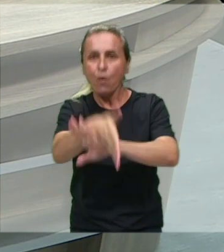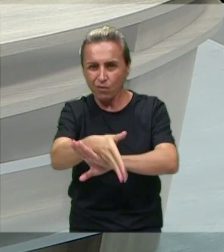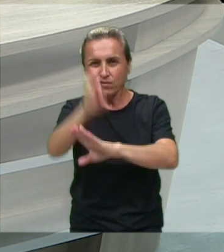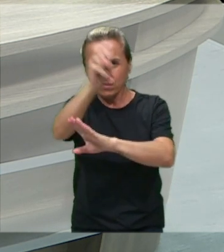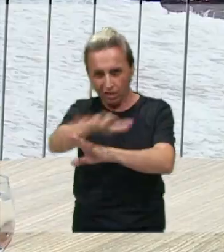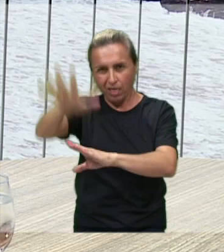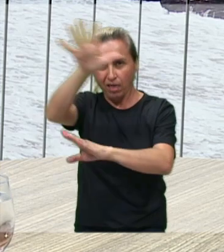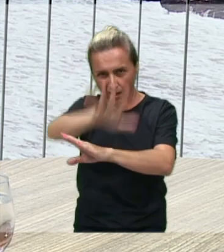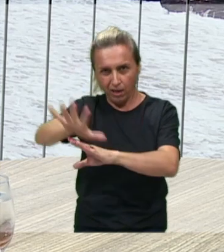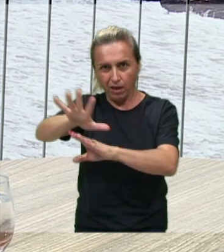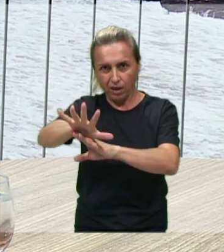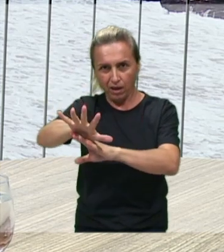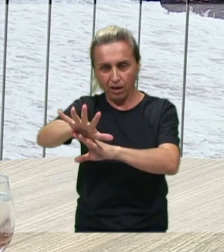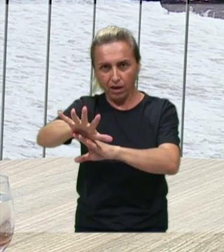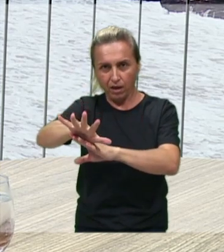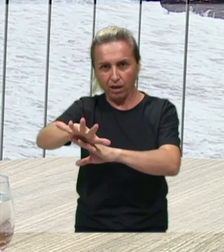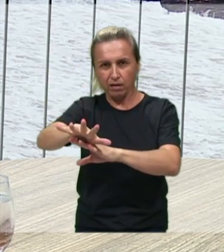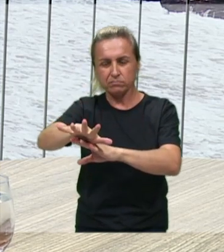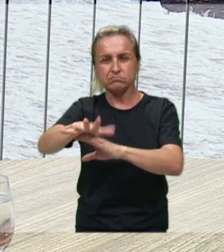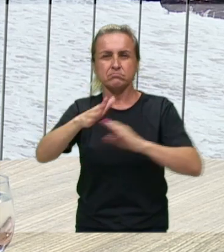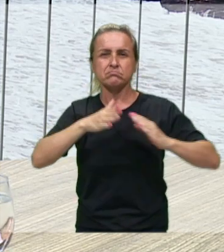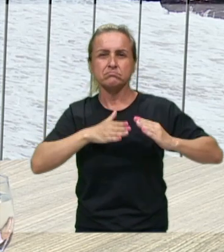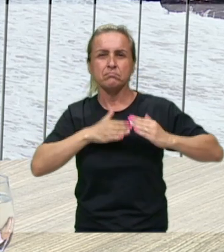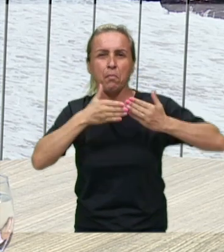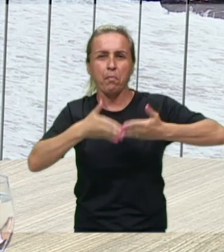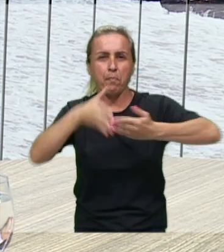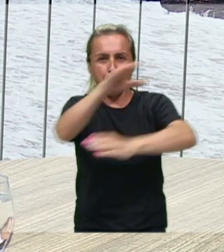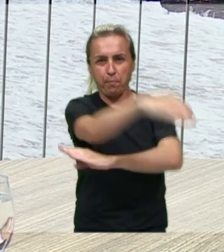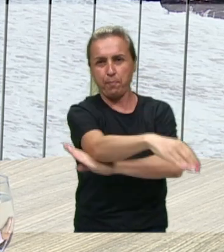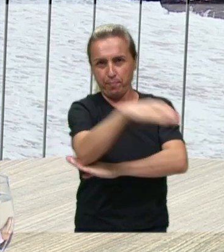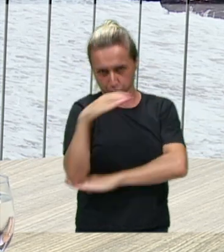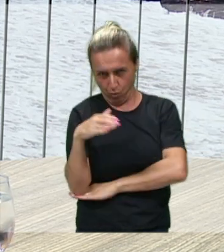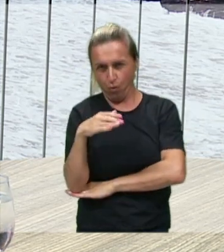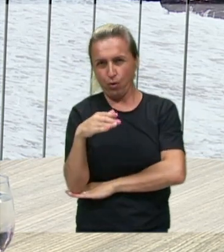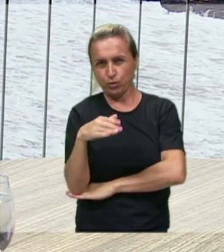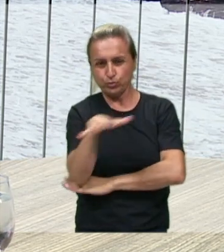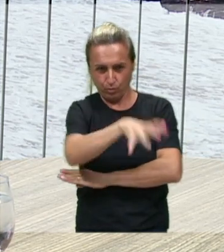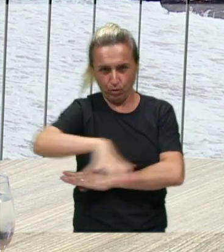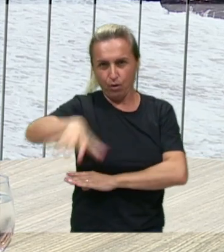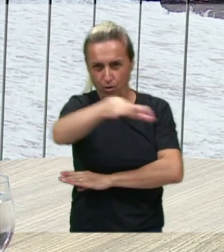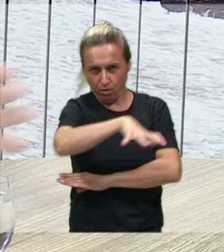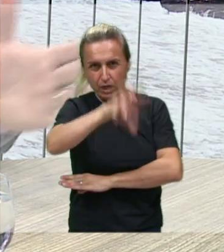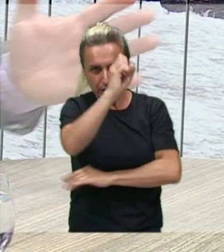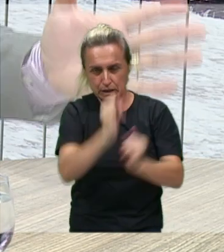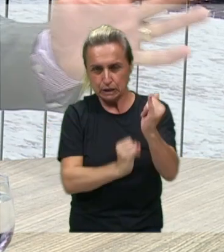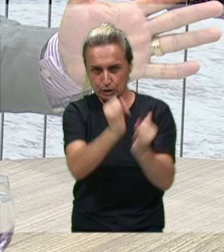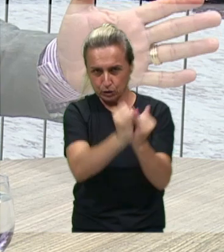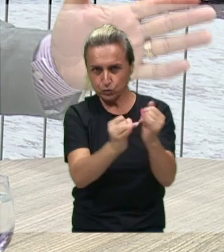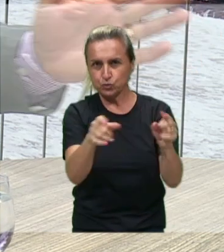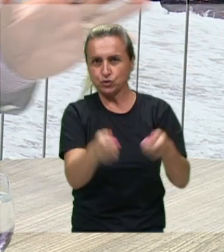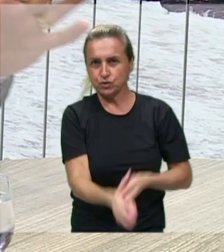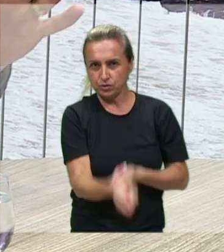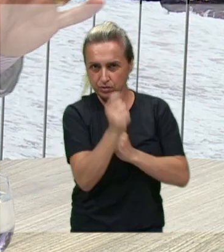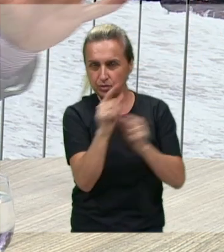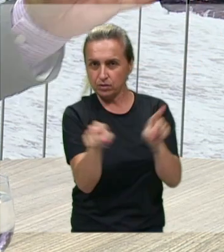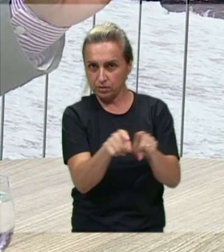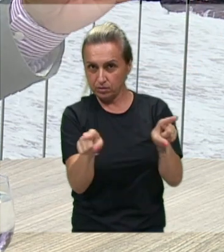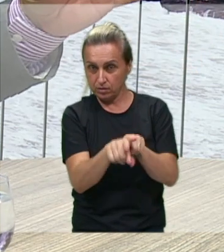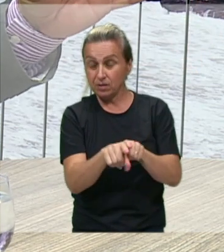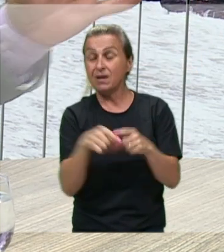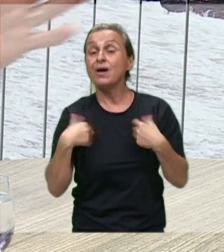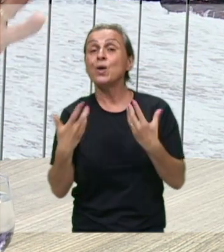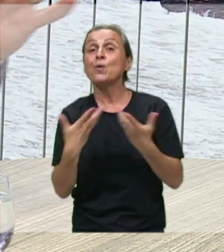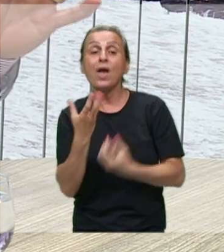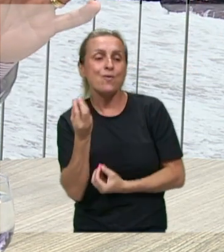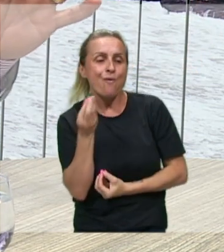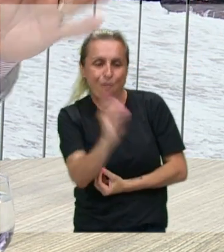que é o nosso porto, nossa questão do nosso trapiche, nossas indústrias, de colocar ali um desenho de cada